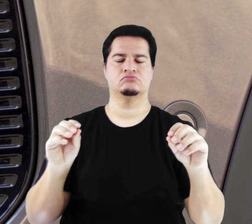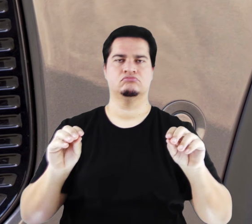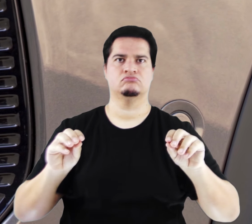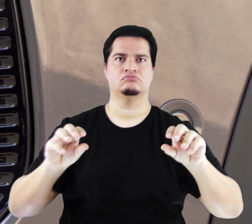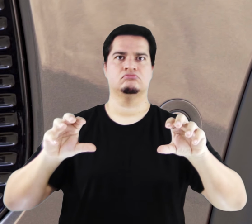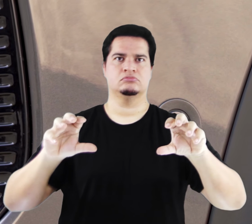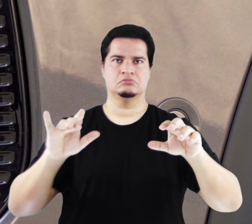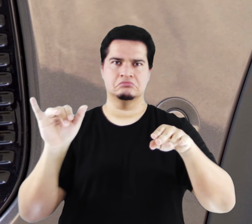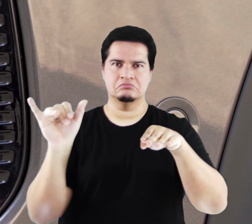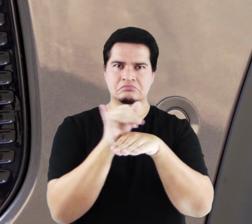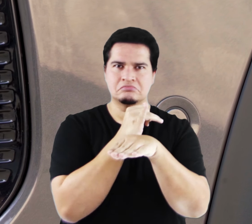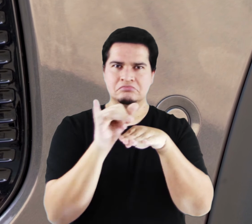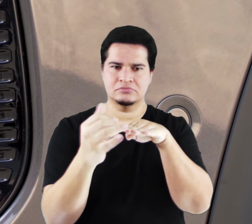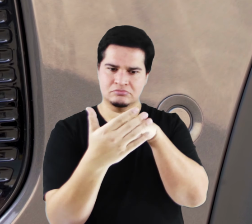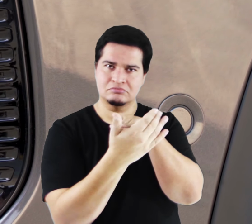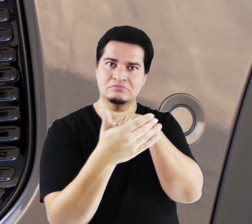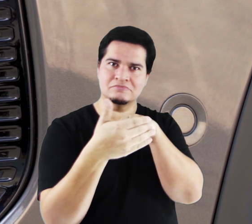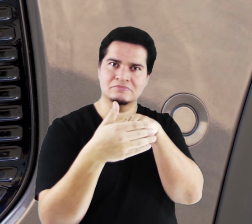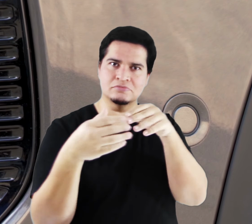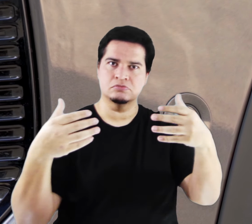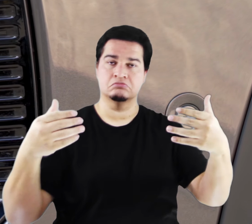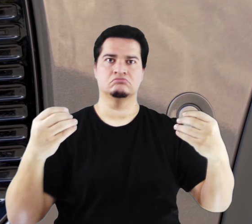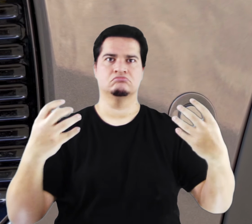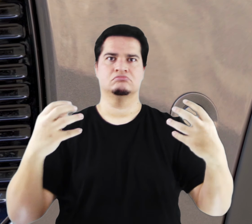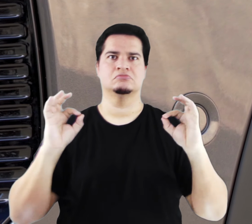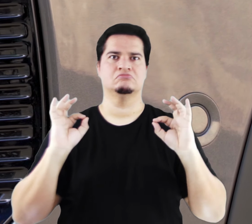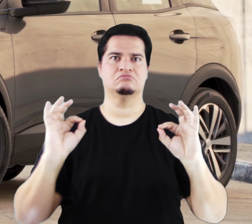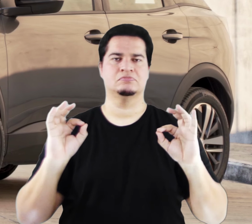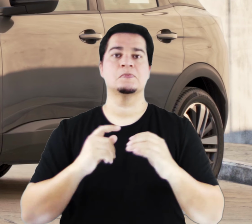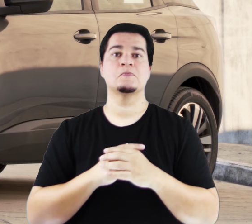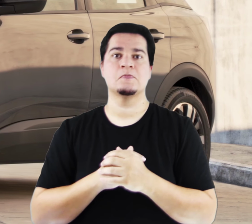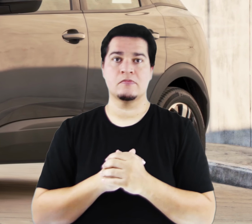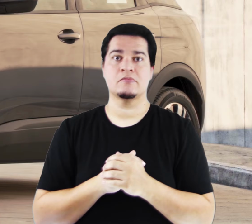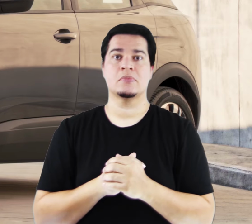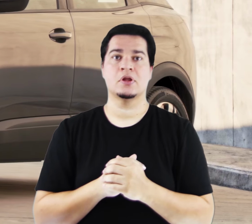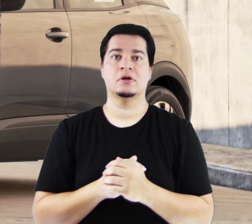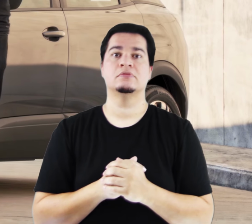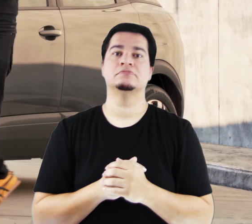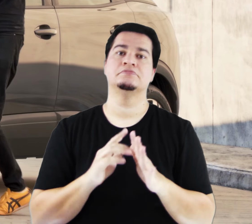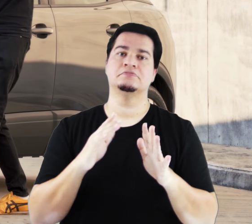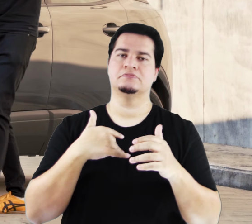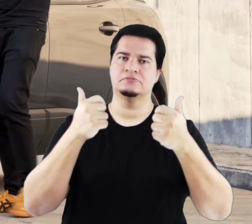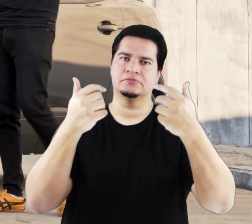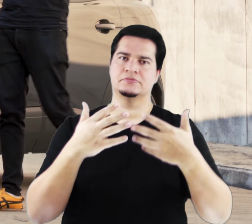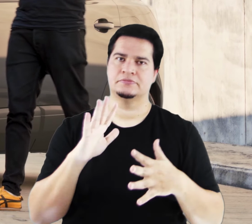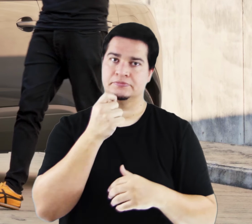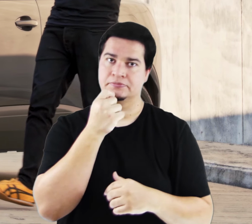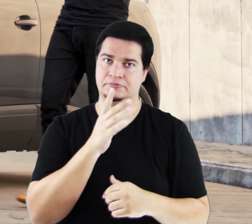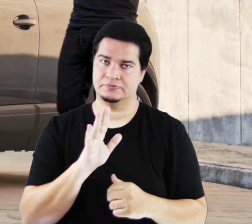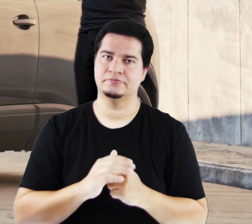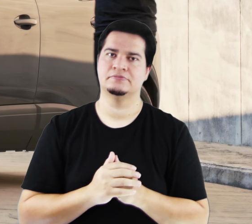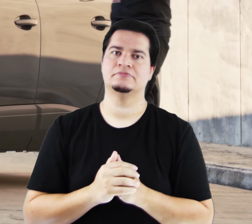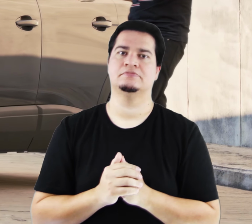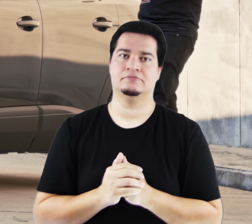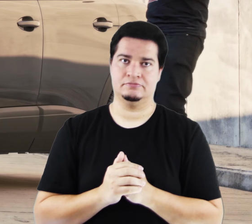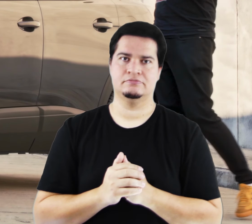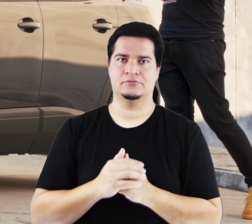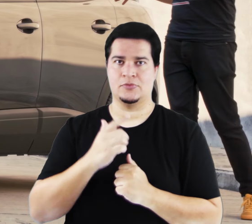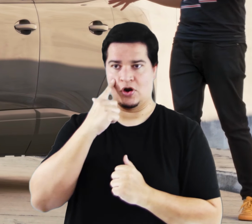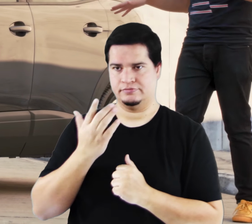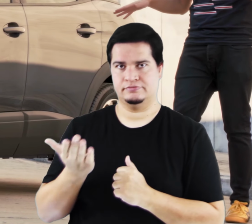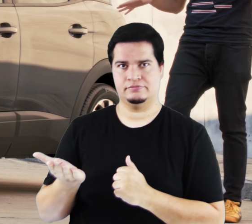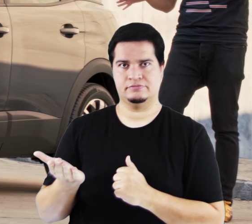como uma mudança sutil de face deixou esse veículo ainda mais sofisticado. Agora, eu vou dizer o seguinte para vocês, eu não falaria nada sobre essas maçanetas